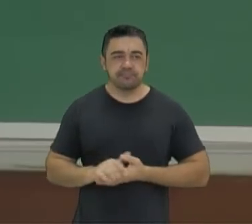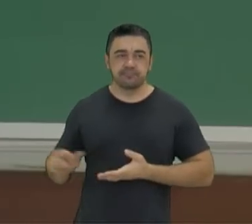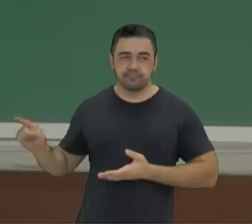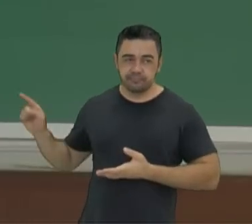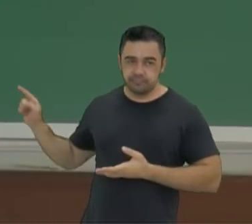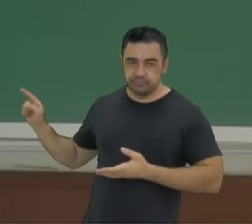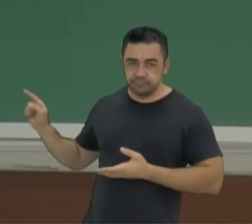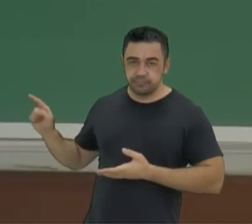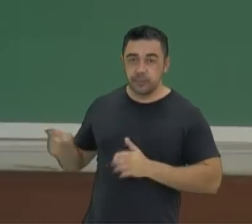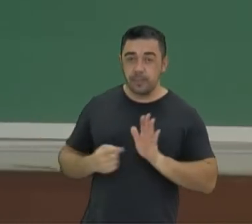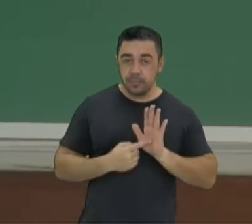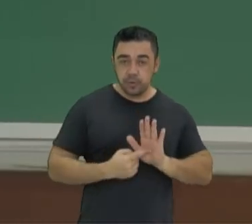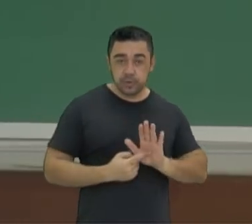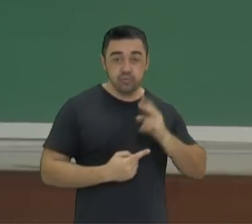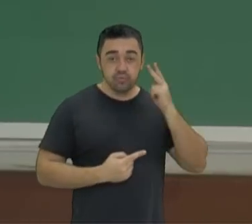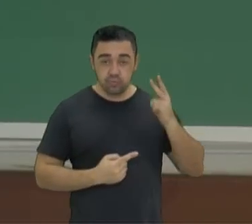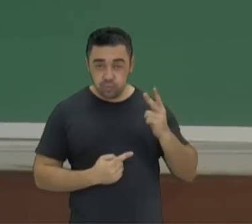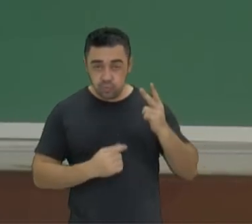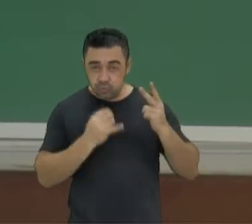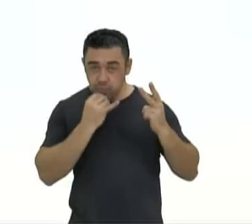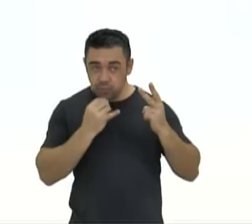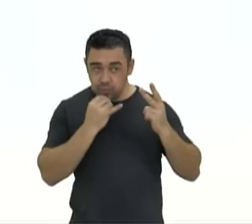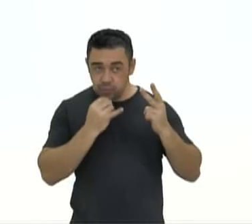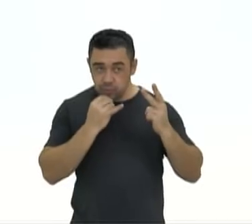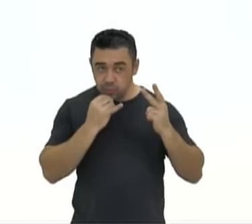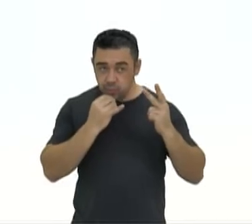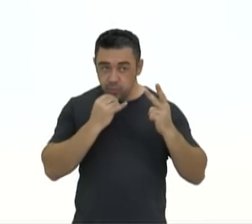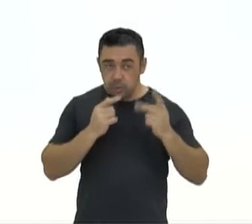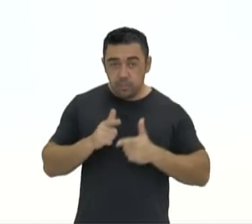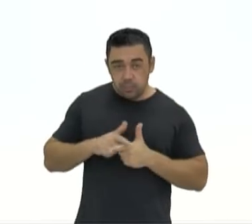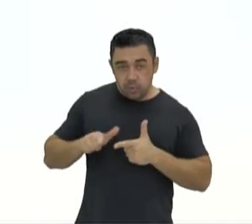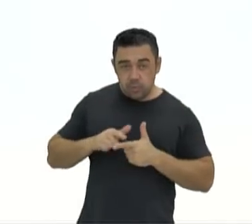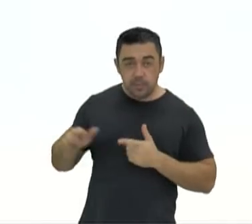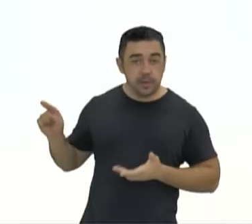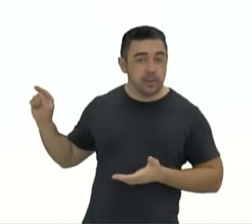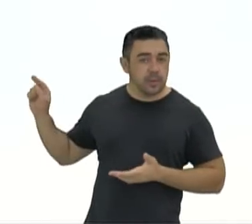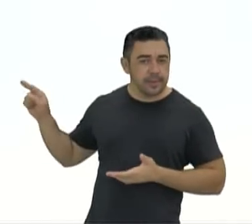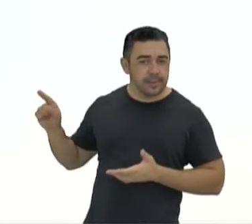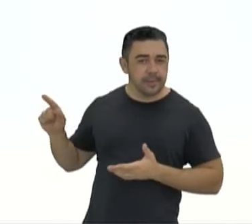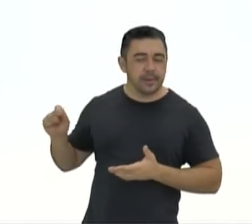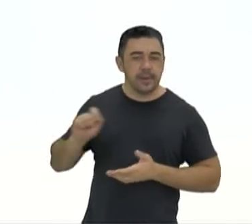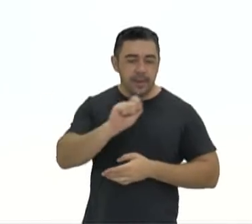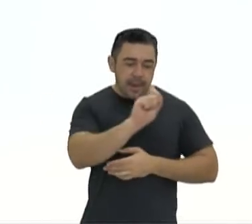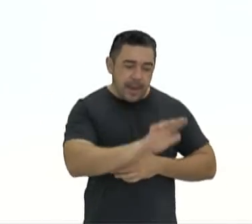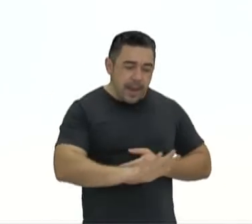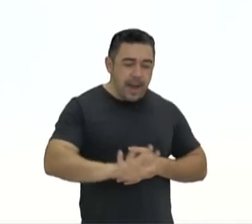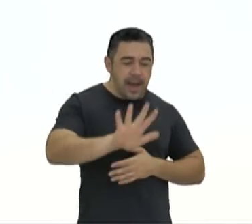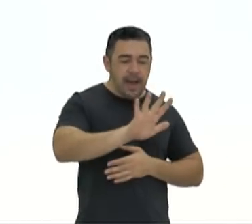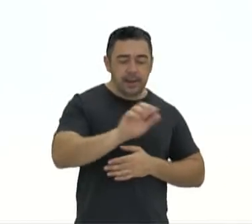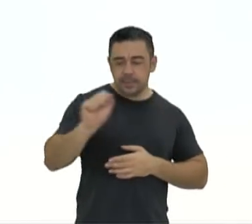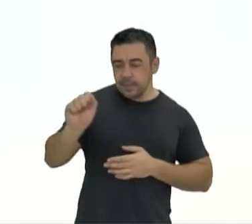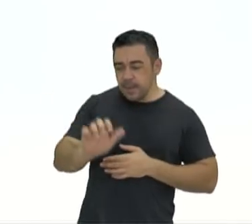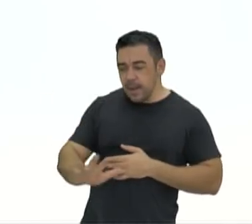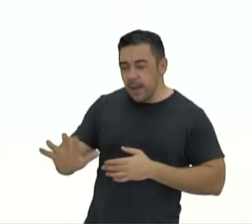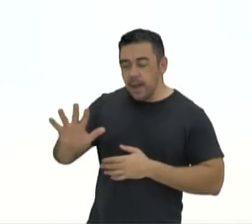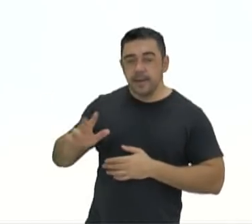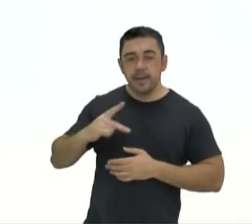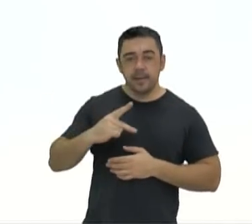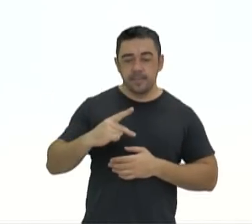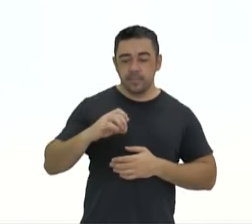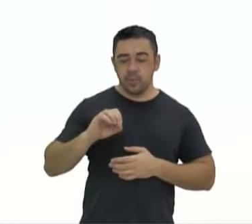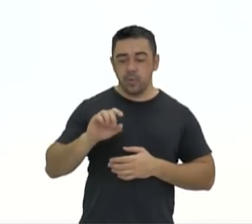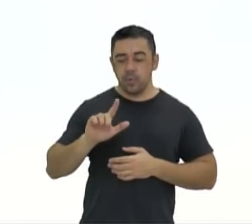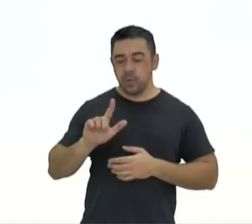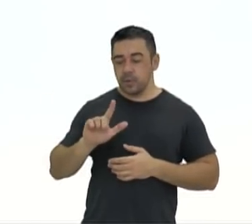a professora trouxe dois exemplos para vocês de situações, problemas envolvendo cálculo de área de polígonos. Lembra que a gente fez